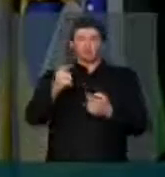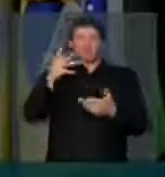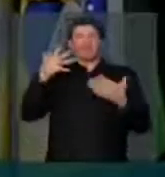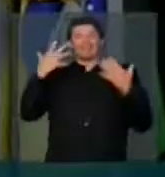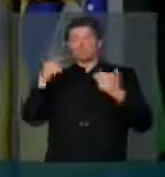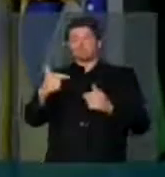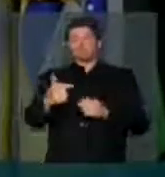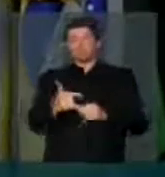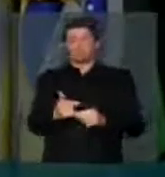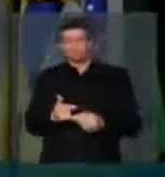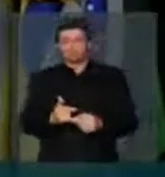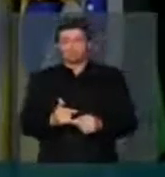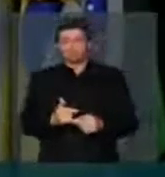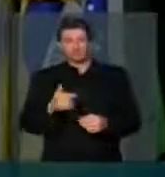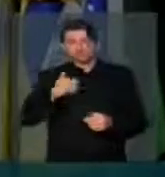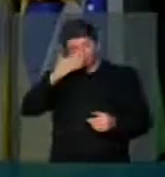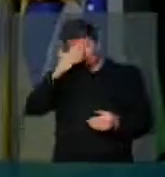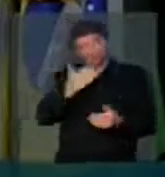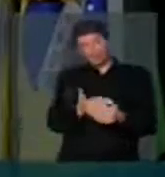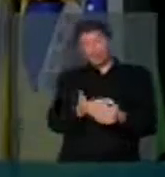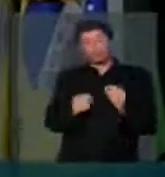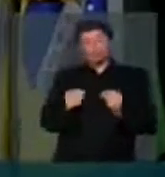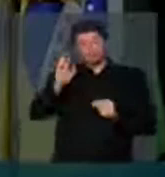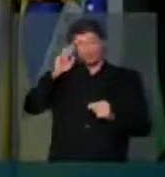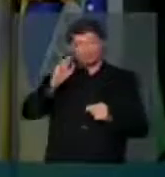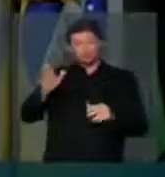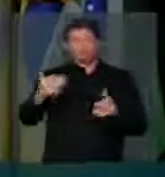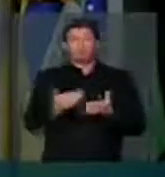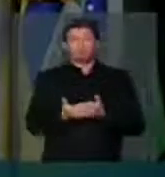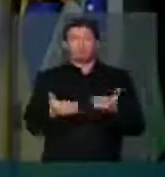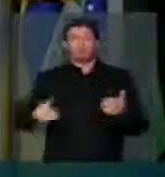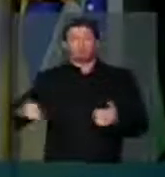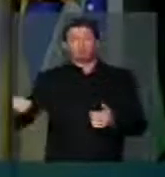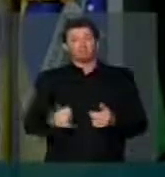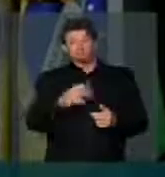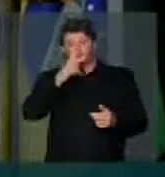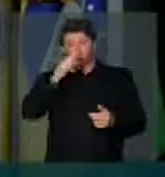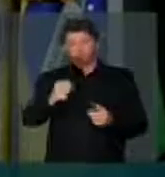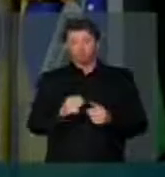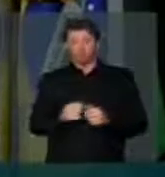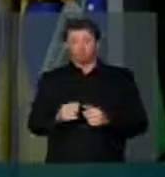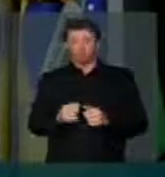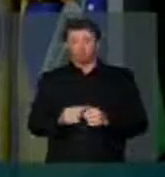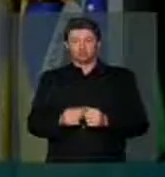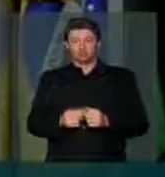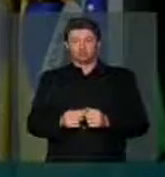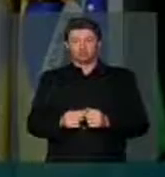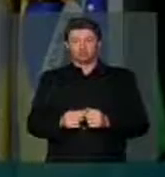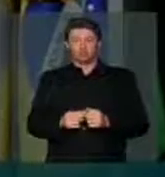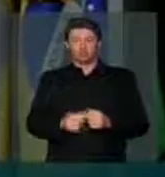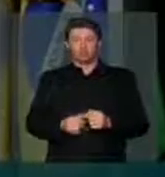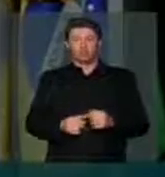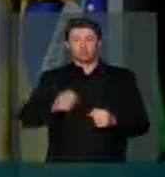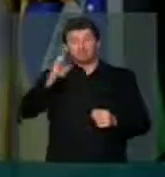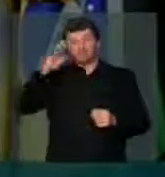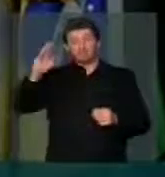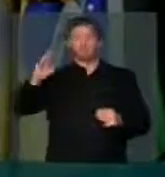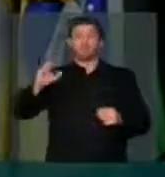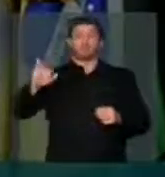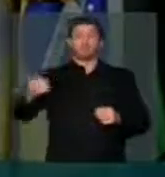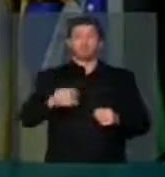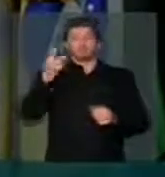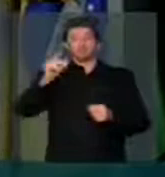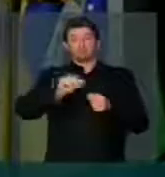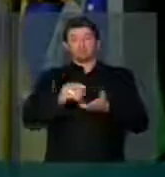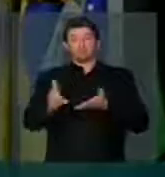alegria. Acredito que a senhora perdeu uma grande oportunidade, talvez a maior de toda a sua vida, de prestar